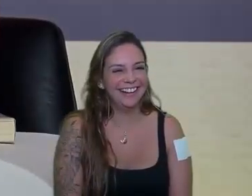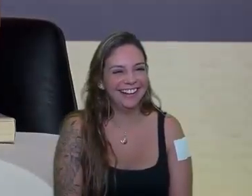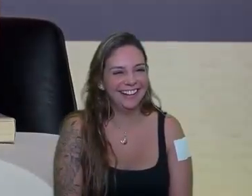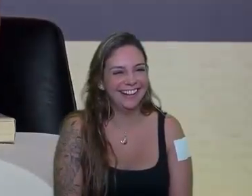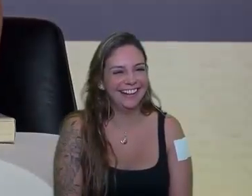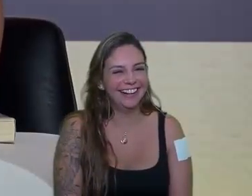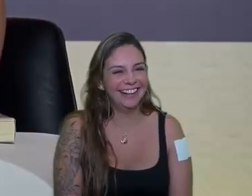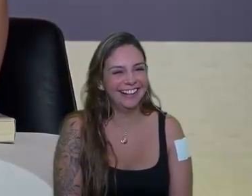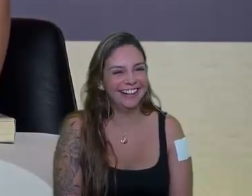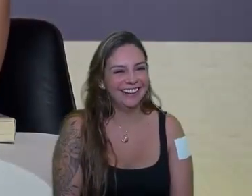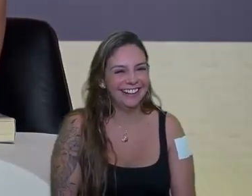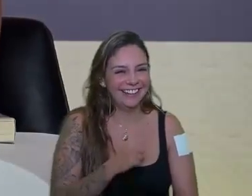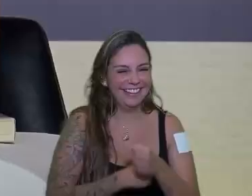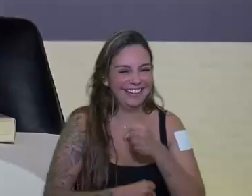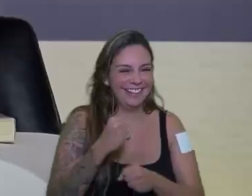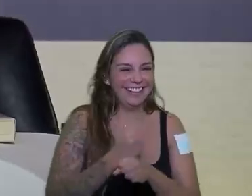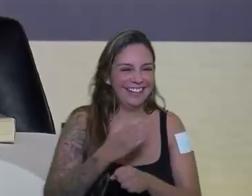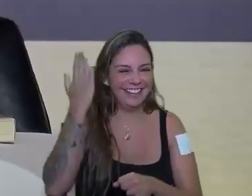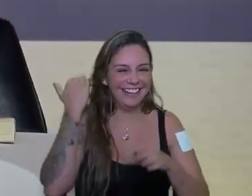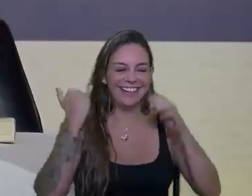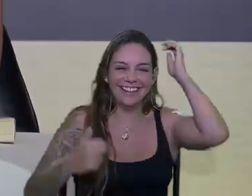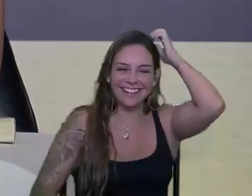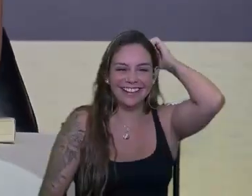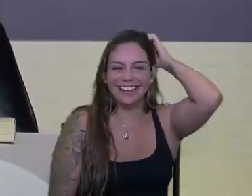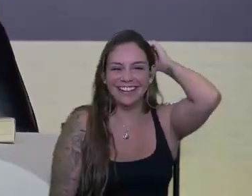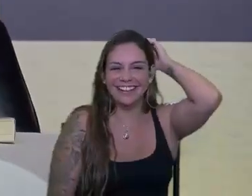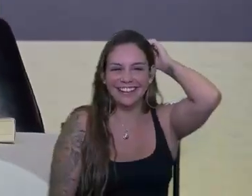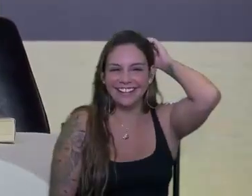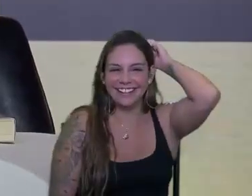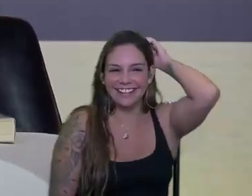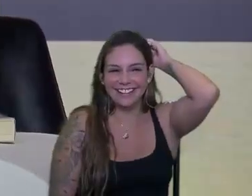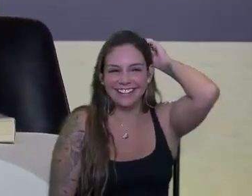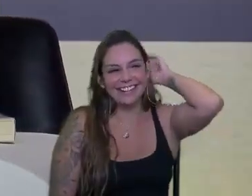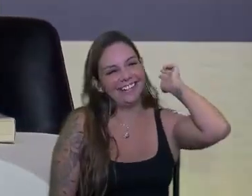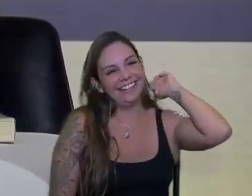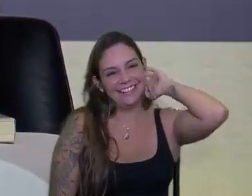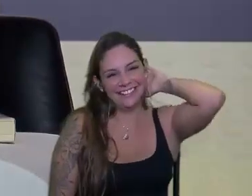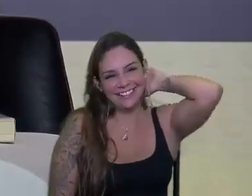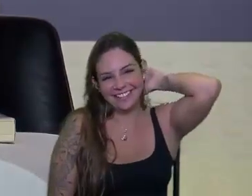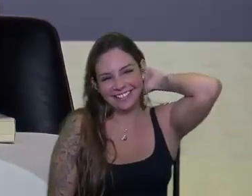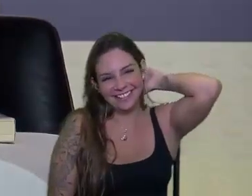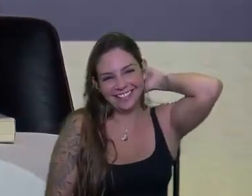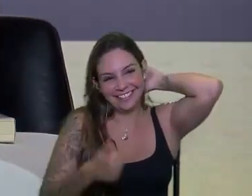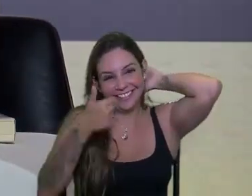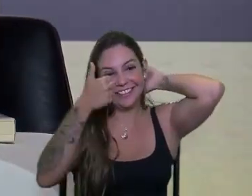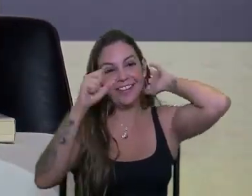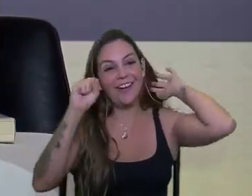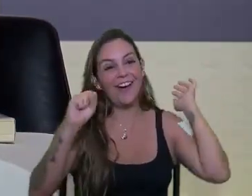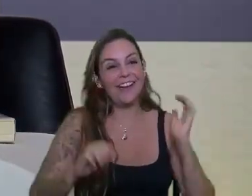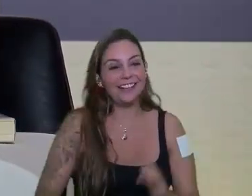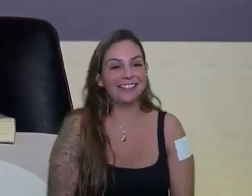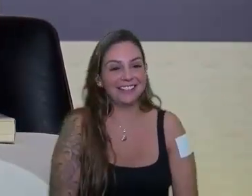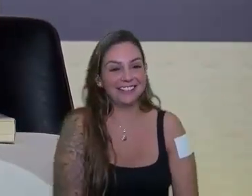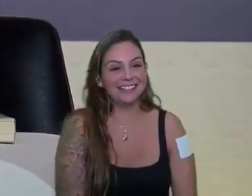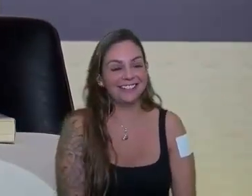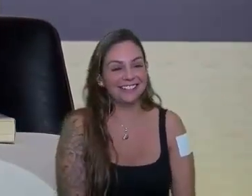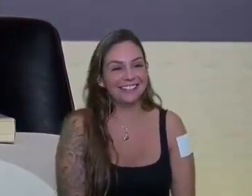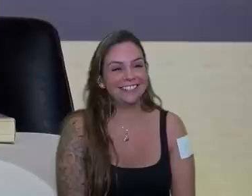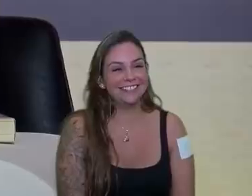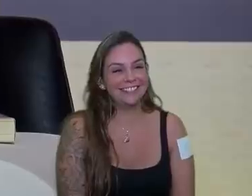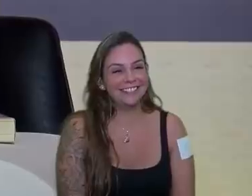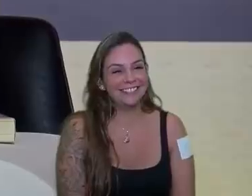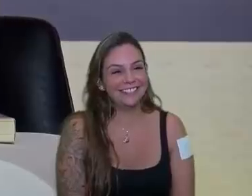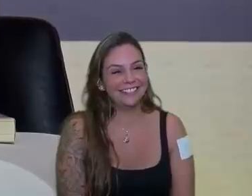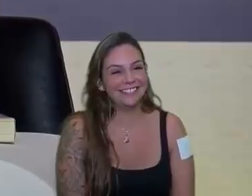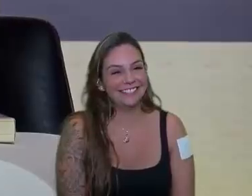Sério? Ano passado, me formei ano passado. Pois é, gente, tô com 18, viu? Meu Deus!